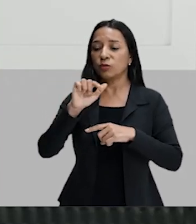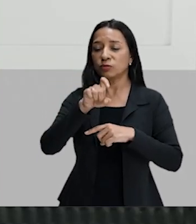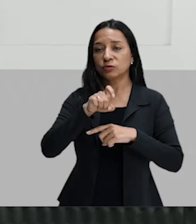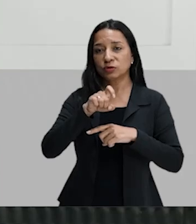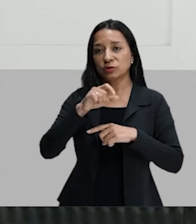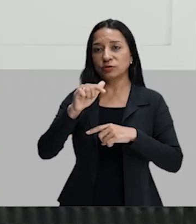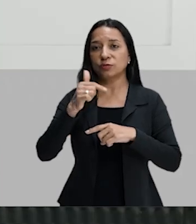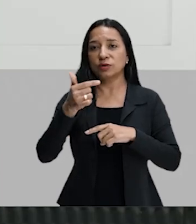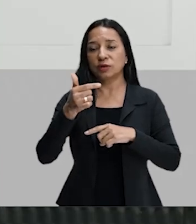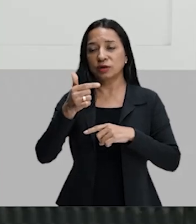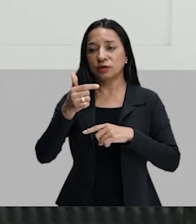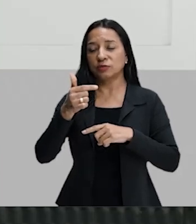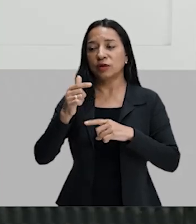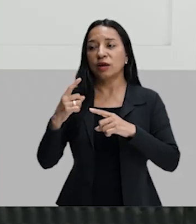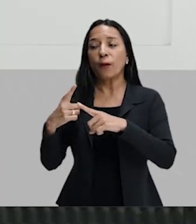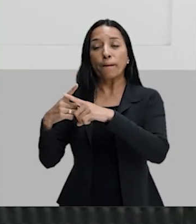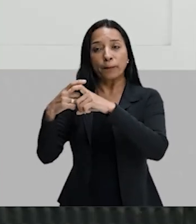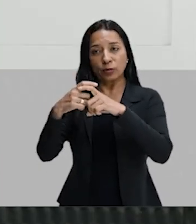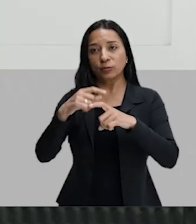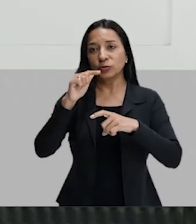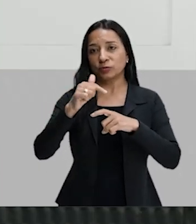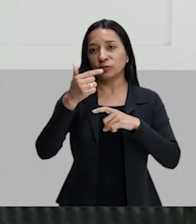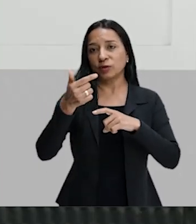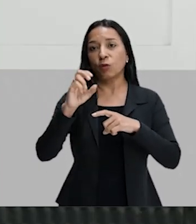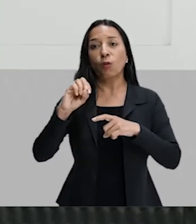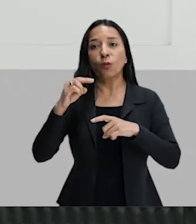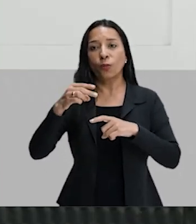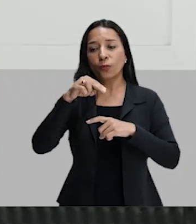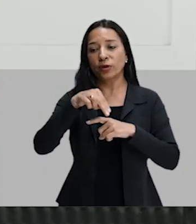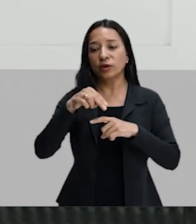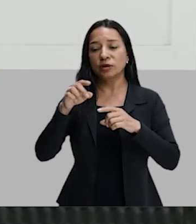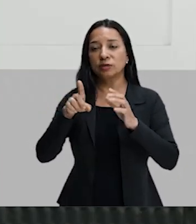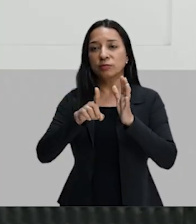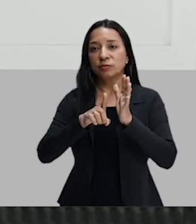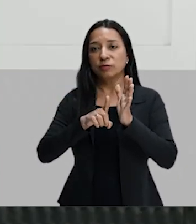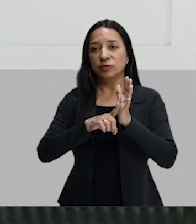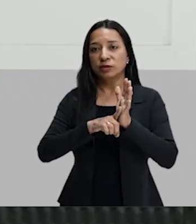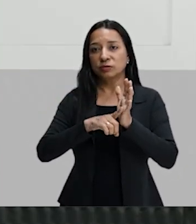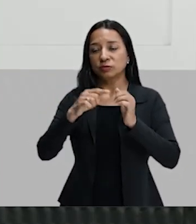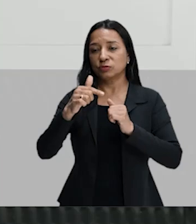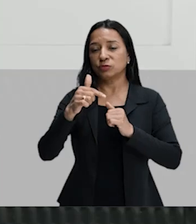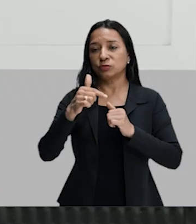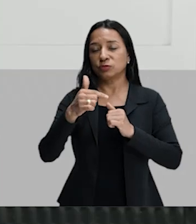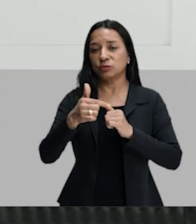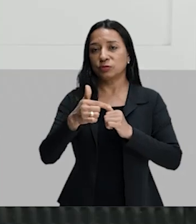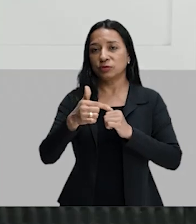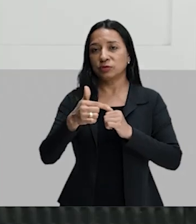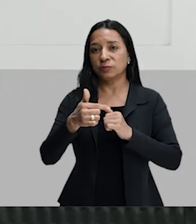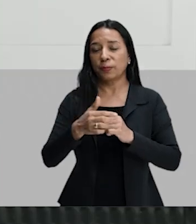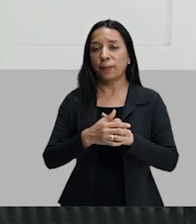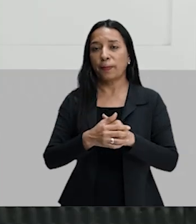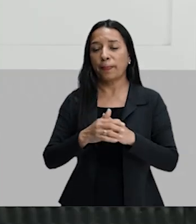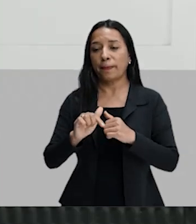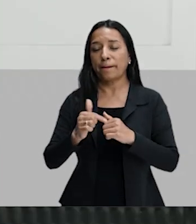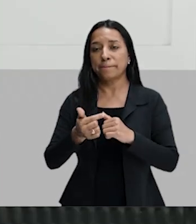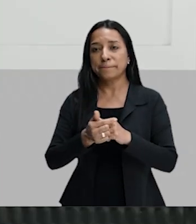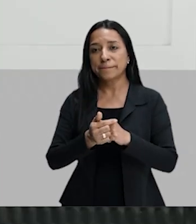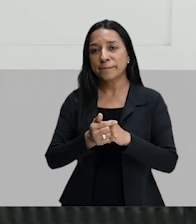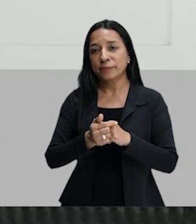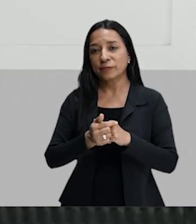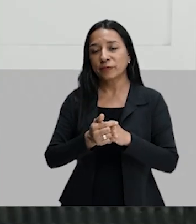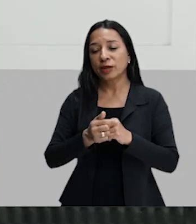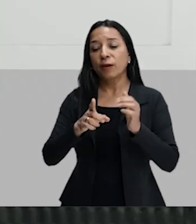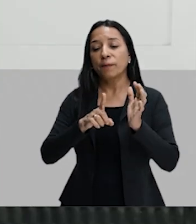grau. Ou n menos 2. Porque se o n for menos 2, turma, ó, o menos 2 ao quadrado também dá